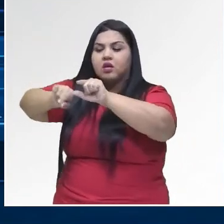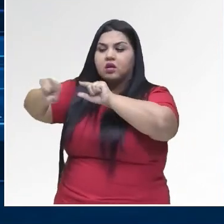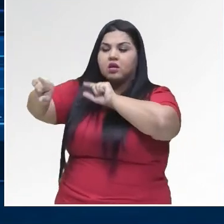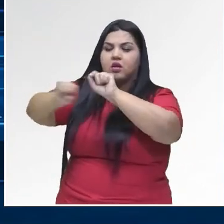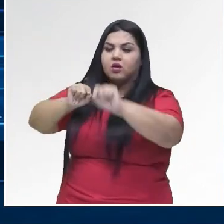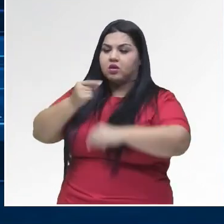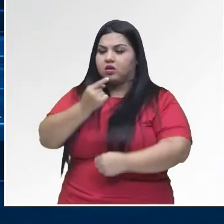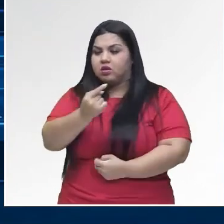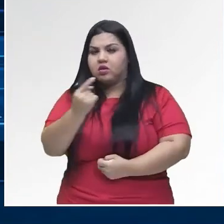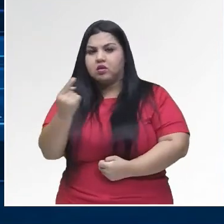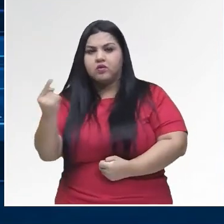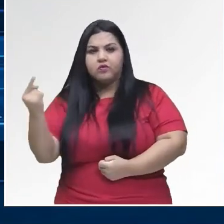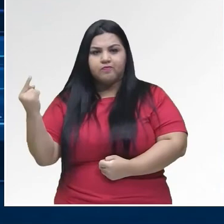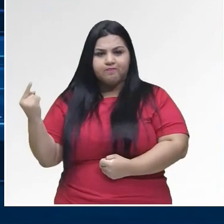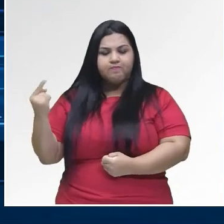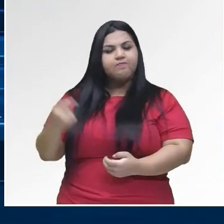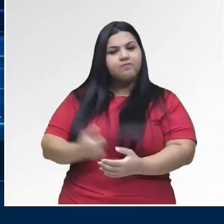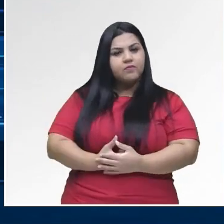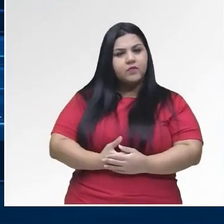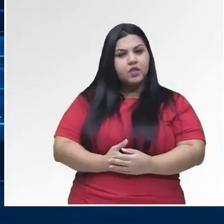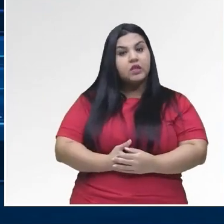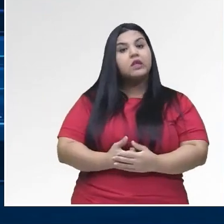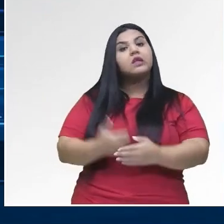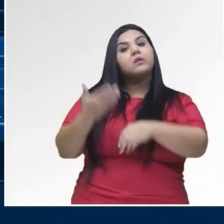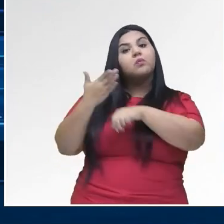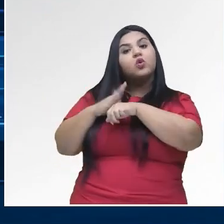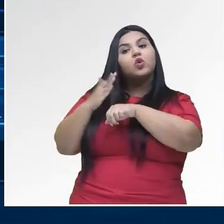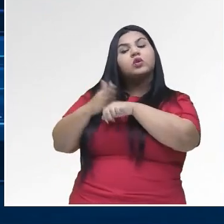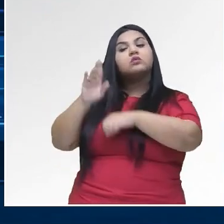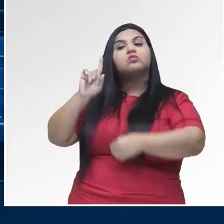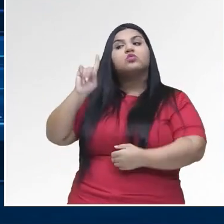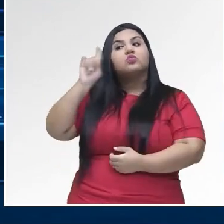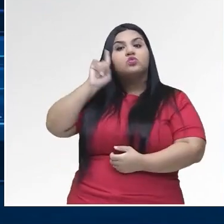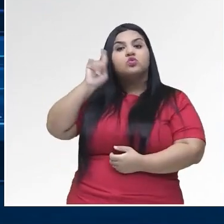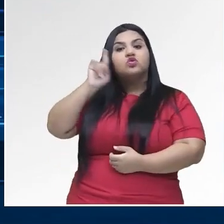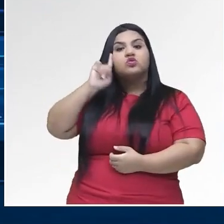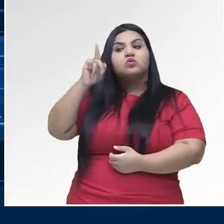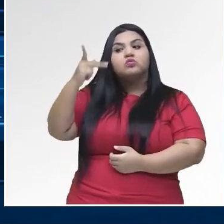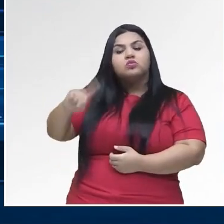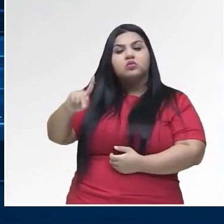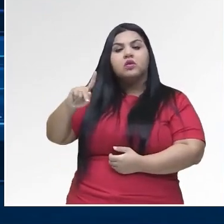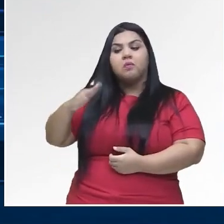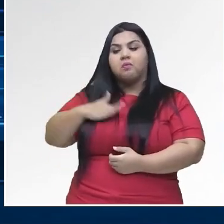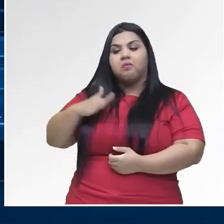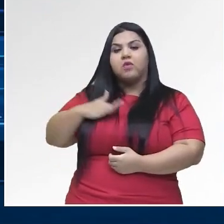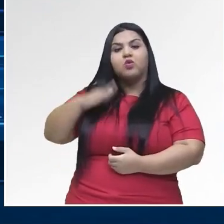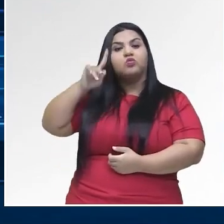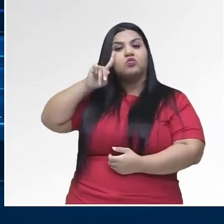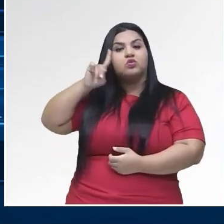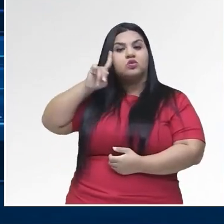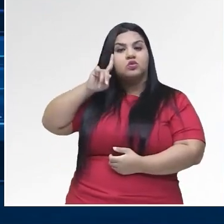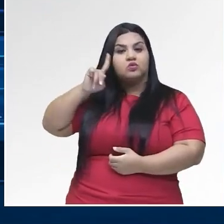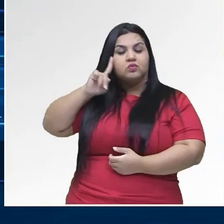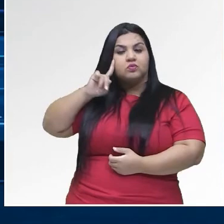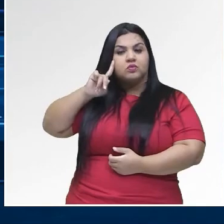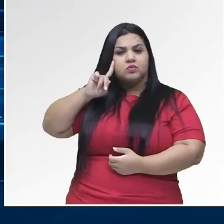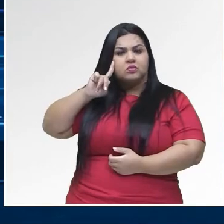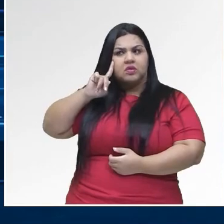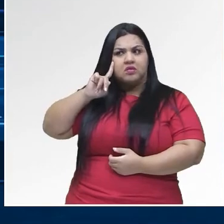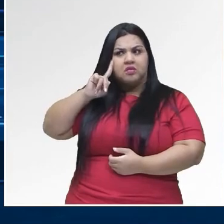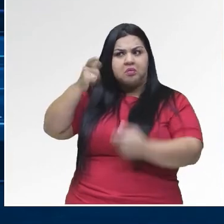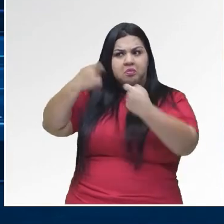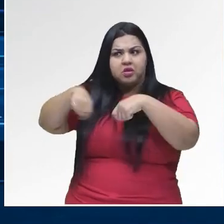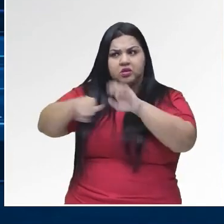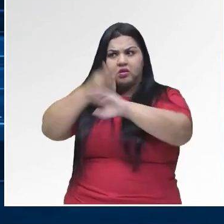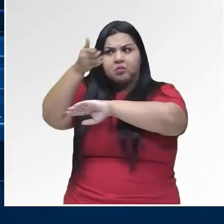e escolhas individuais. Então, é a prática cotidiana. É no meu dia a dia. Eu não preciso ir para a